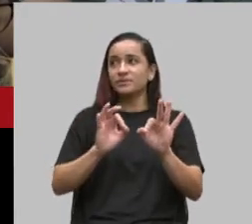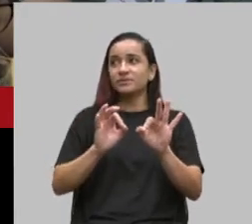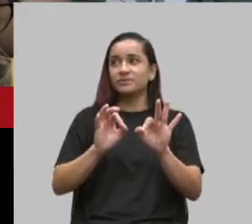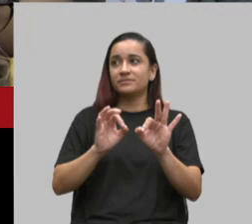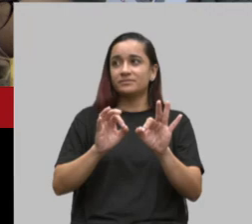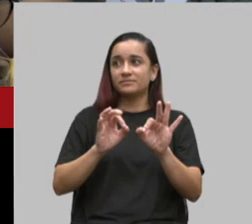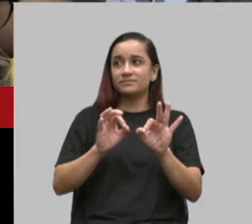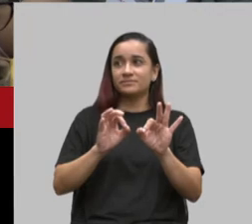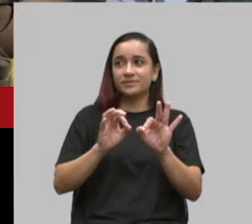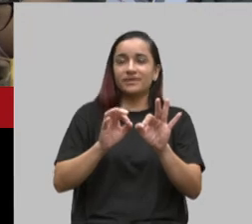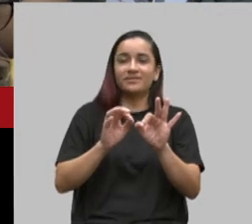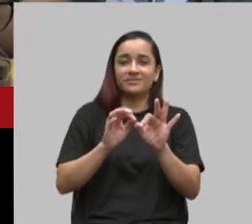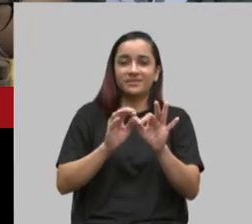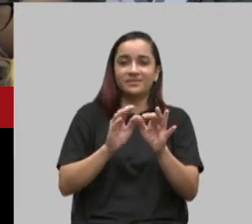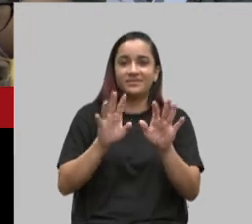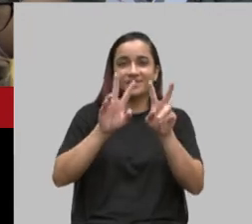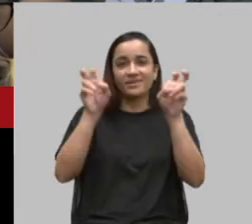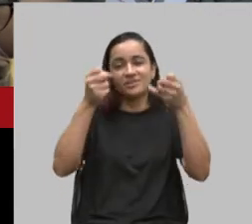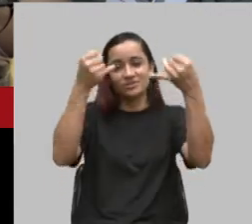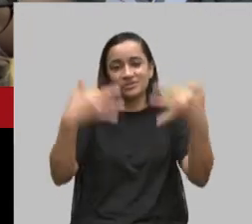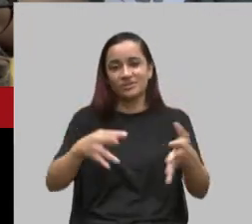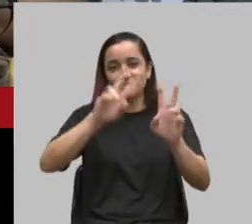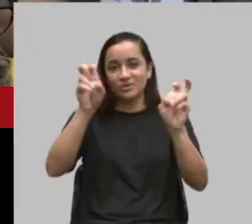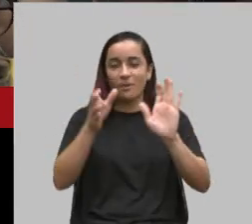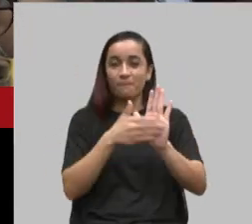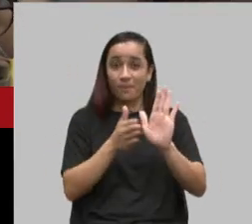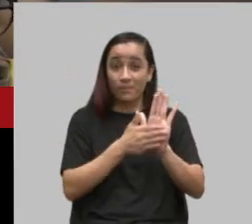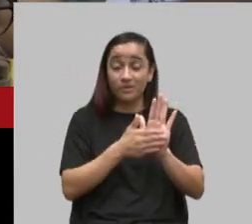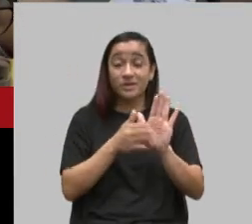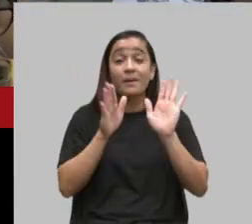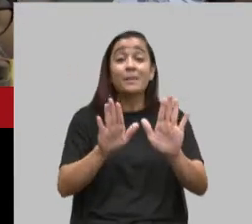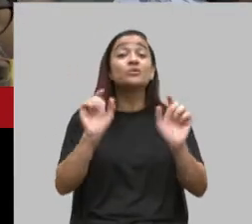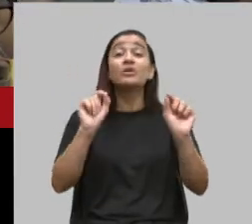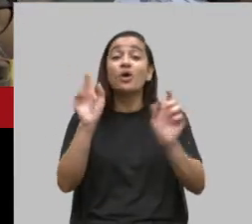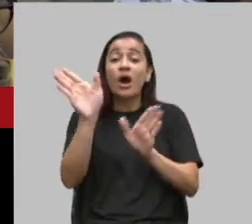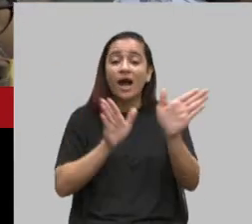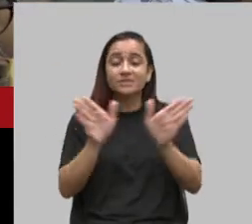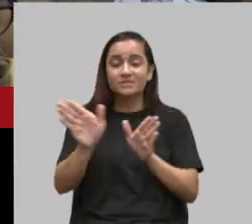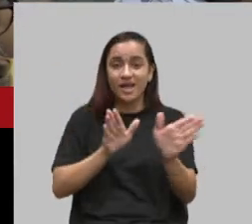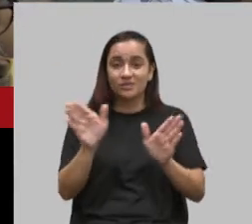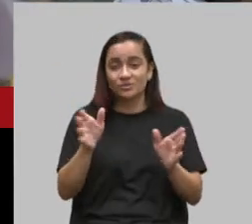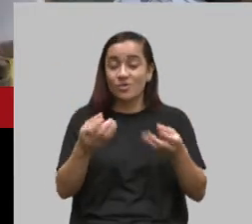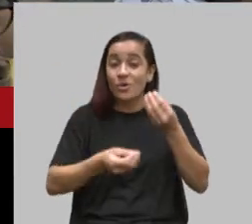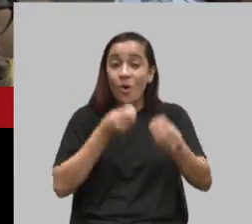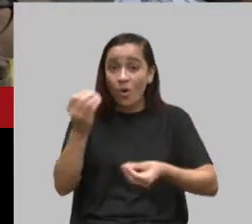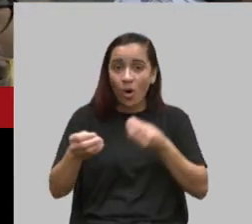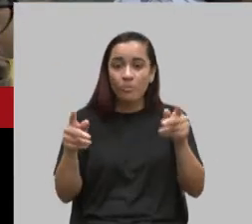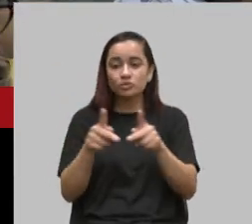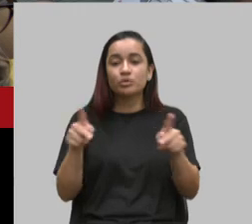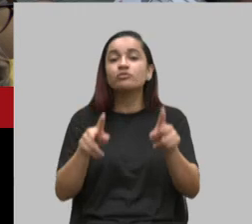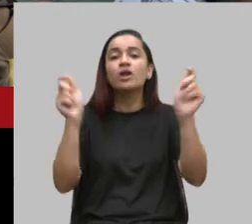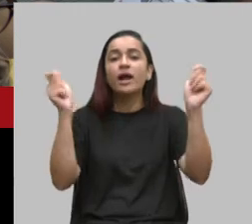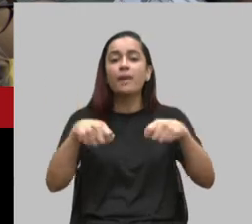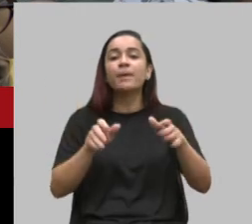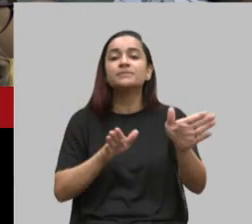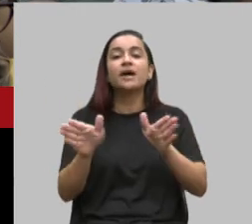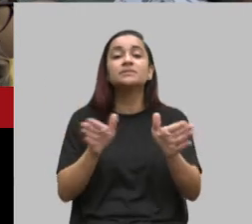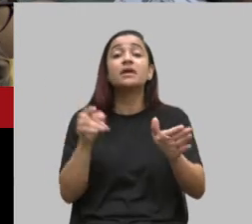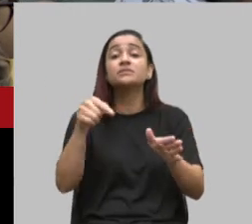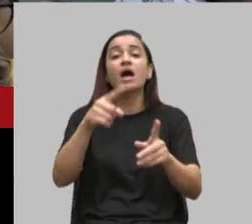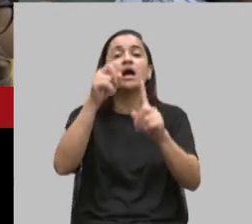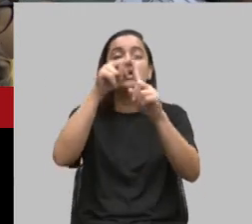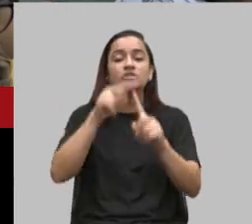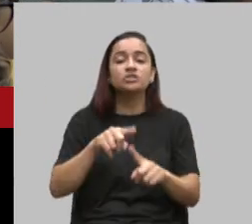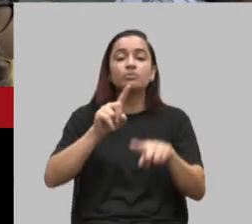em suma essa proposta em si o acesso como os professores vão acessar a esse tipo de